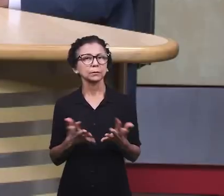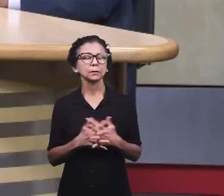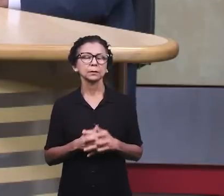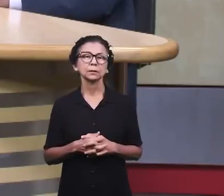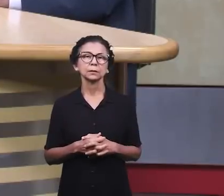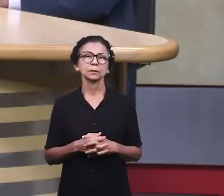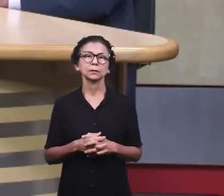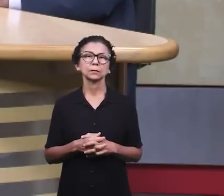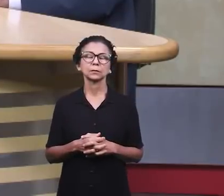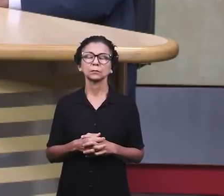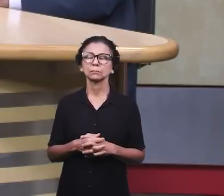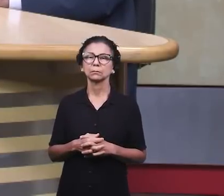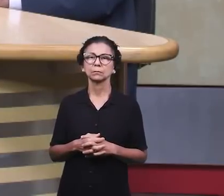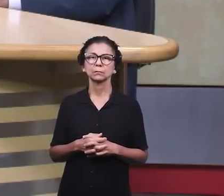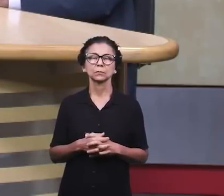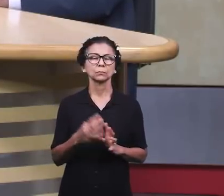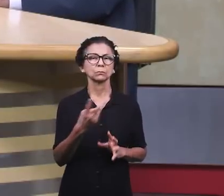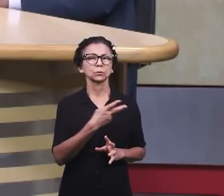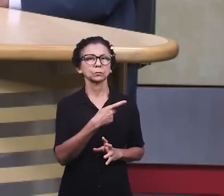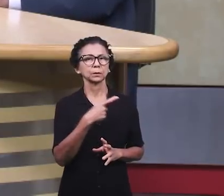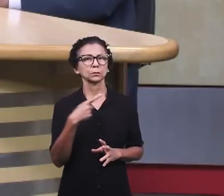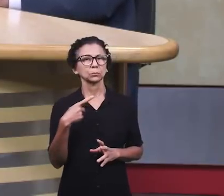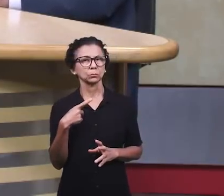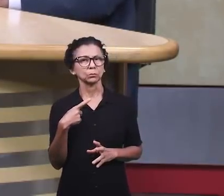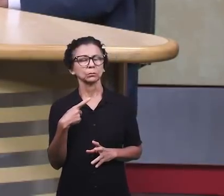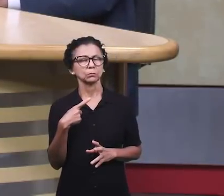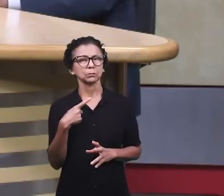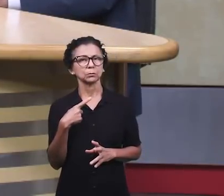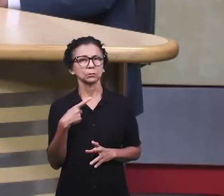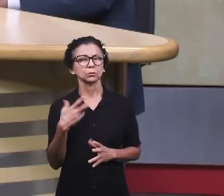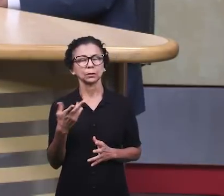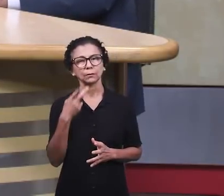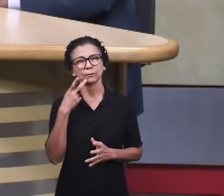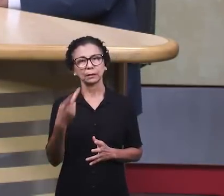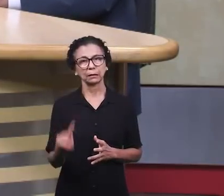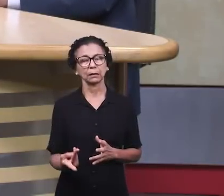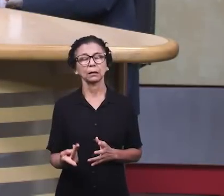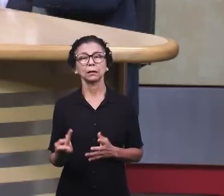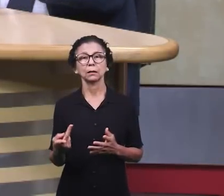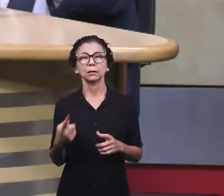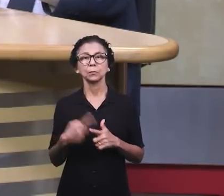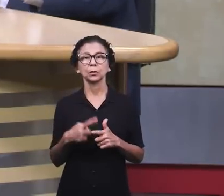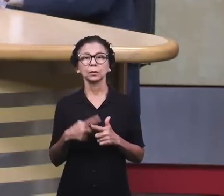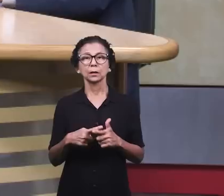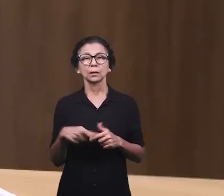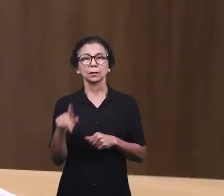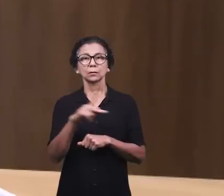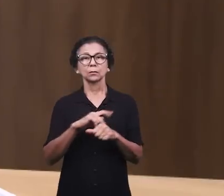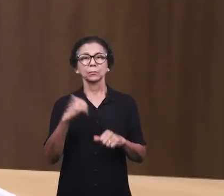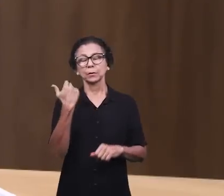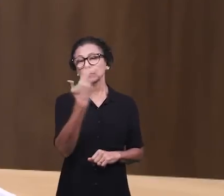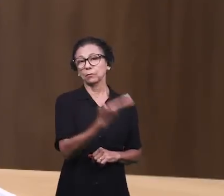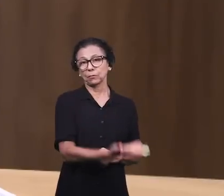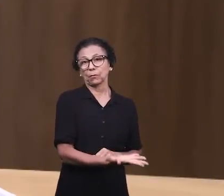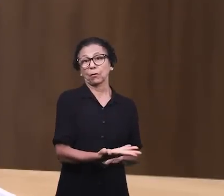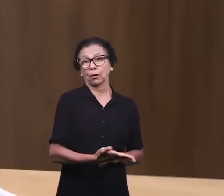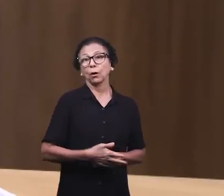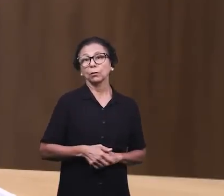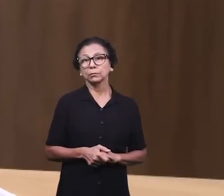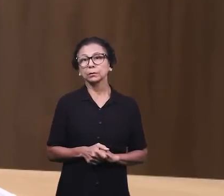Gilson falou sobre os dons, o pastor Alexandre falou, a experiência lá fora, como eles estão,